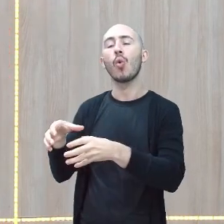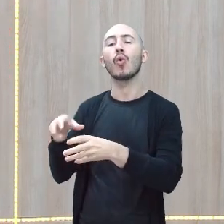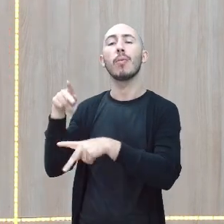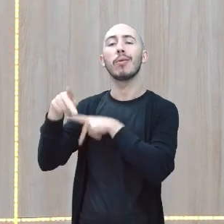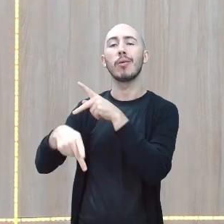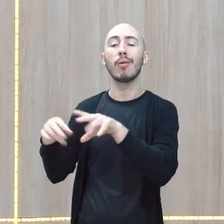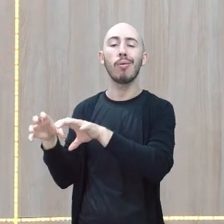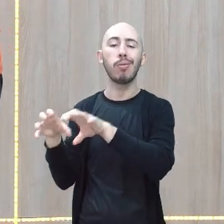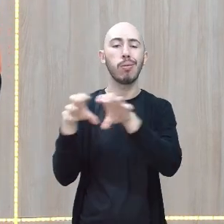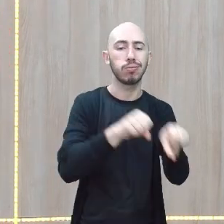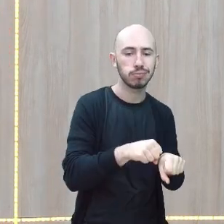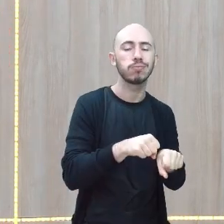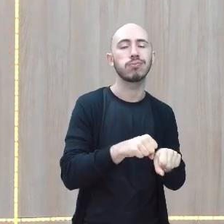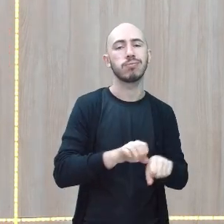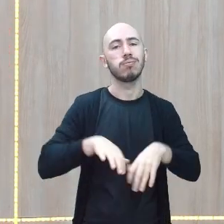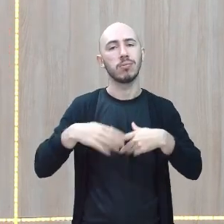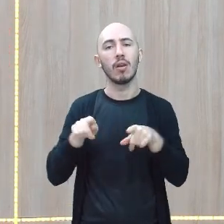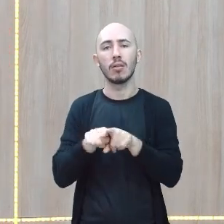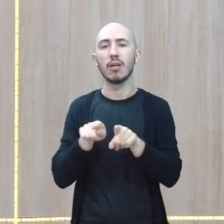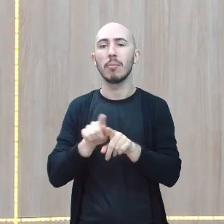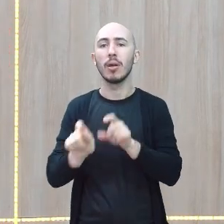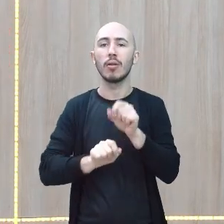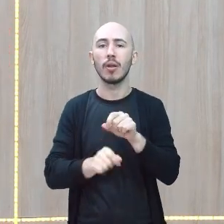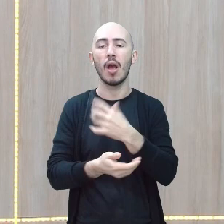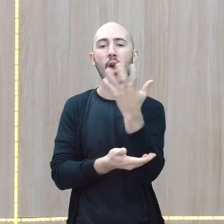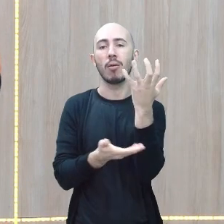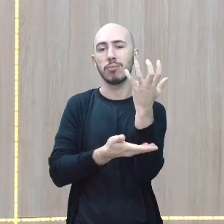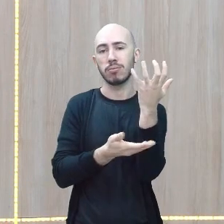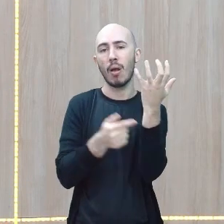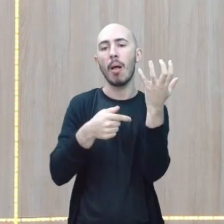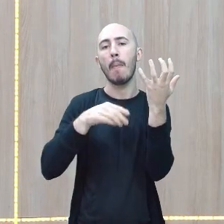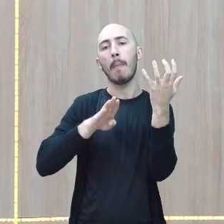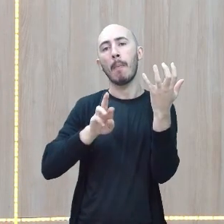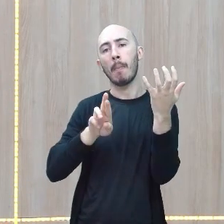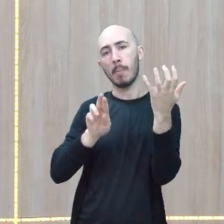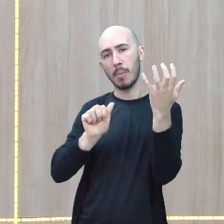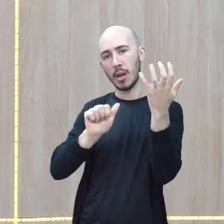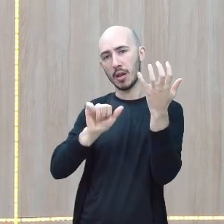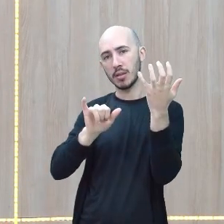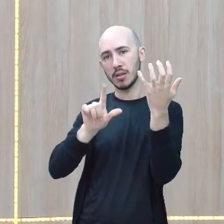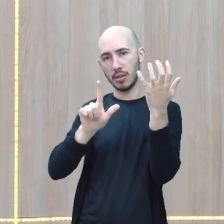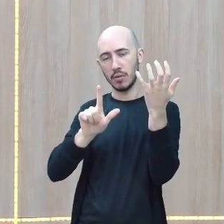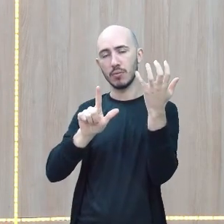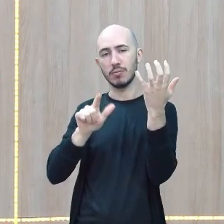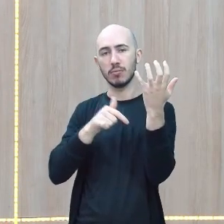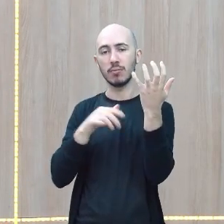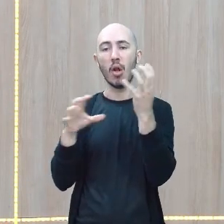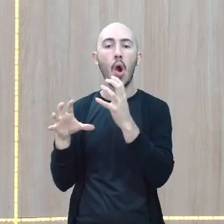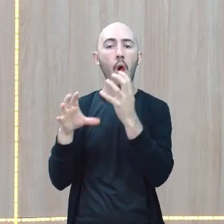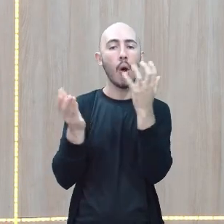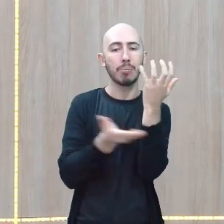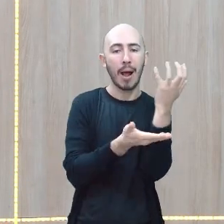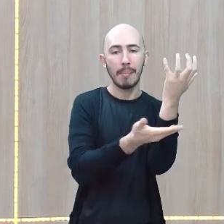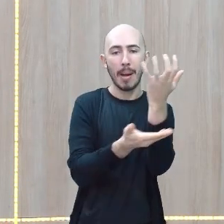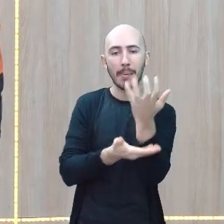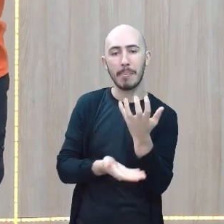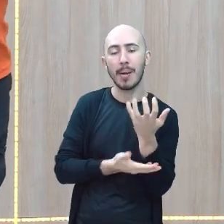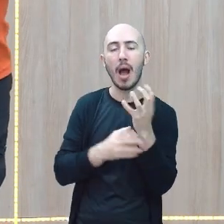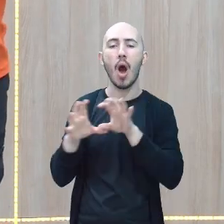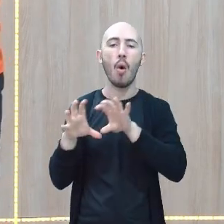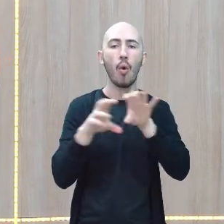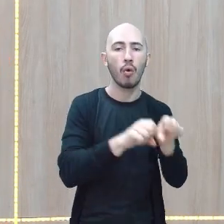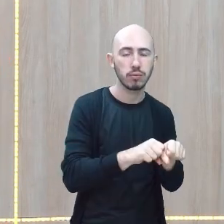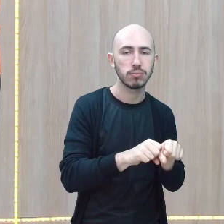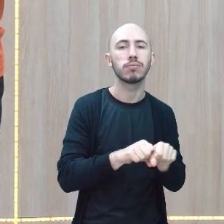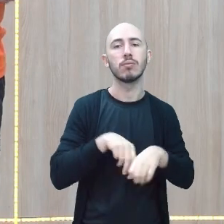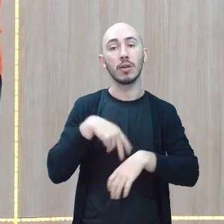professor Alami ele citou, né, a questão da extração do pau-brasil. Então, existiam grandes reservas, né, de Mata Atlântica aqui no